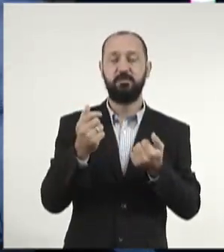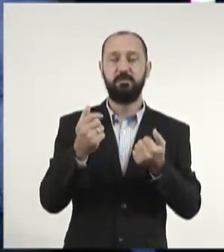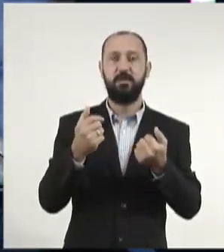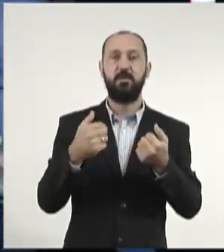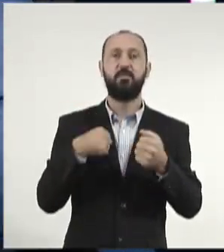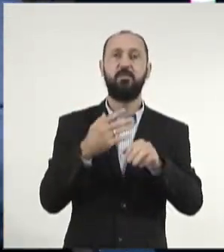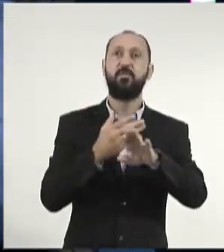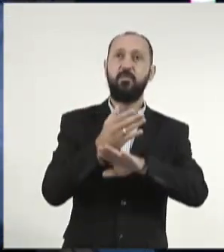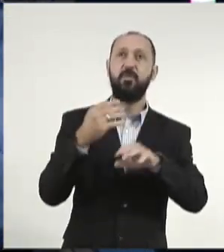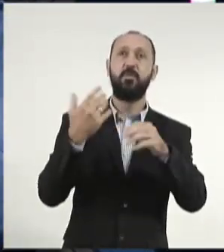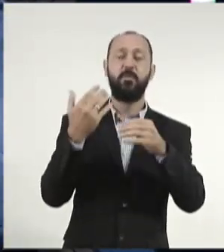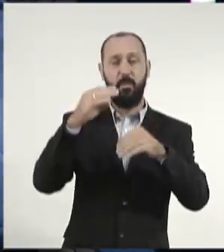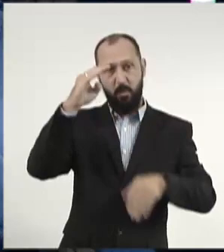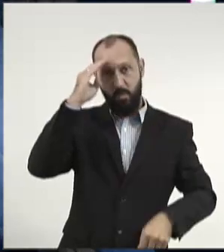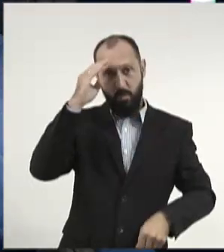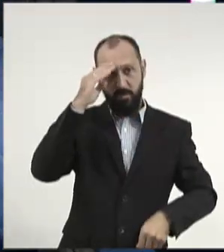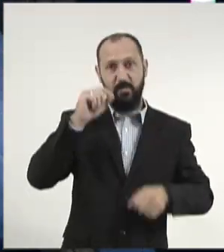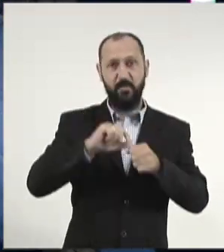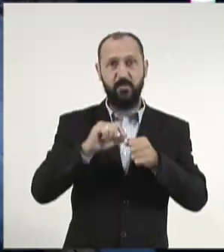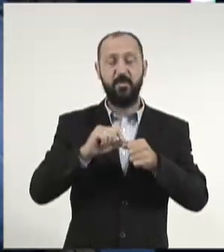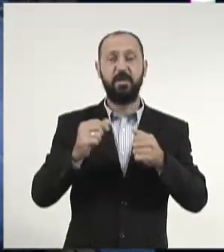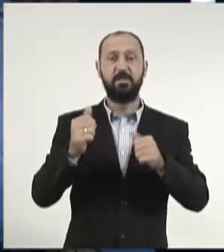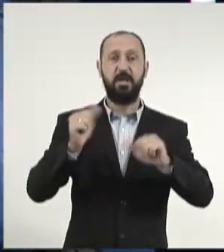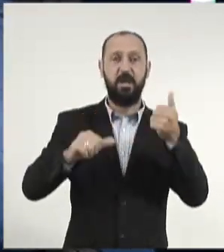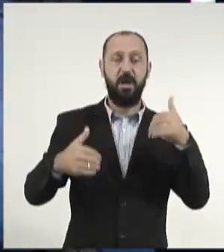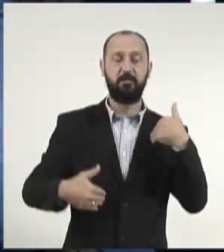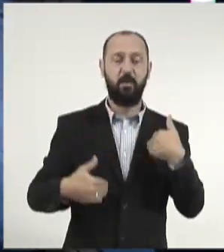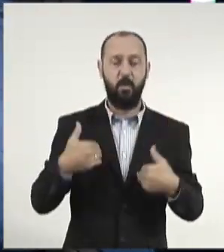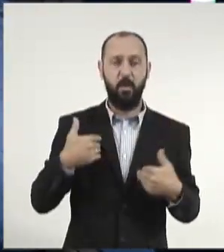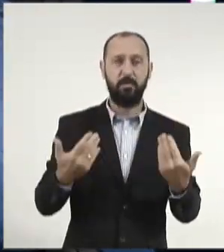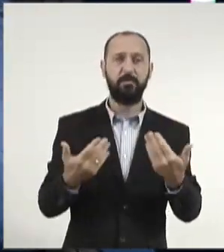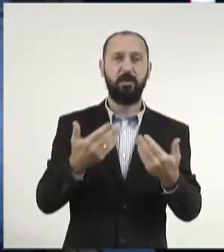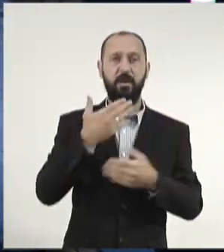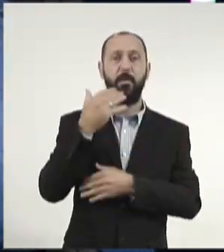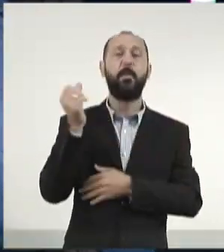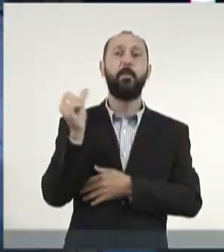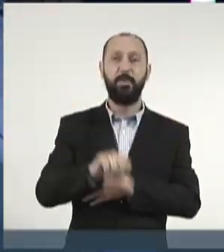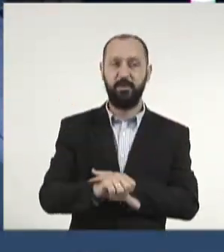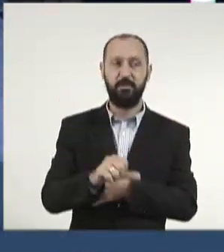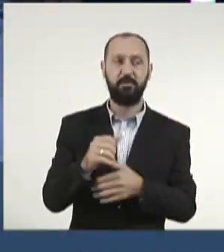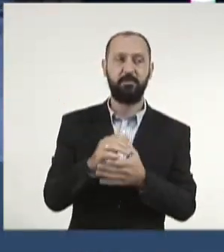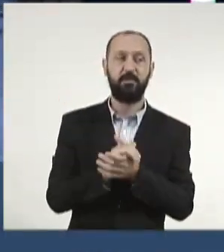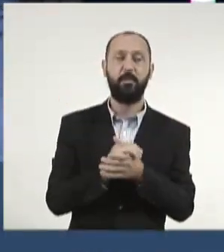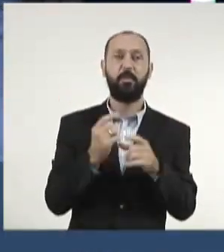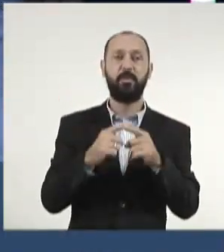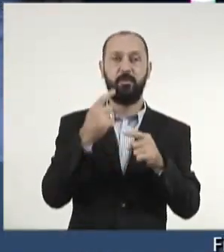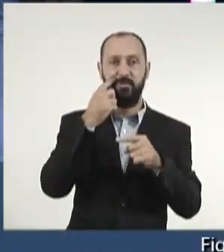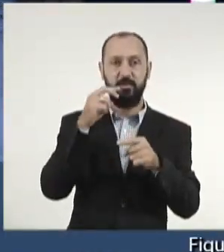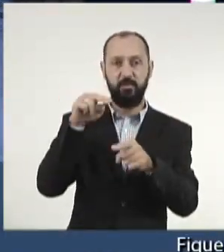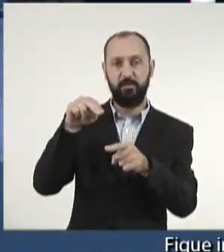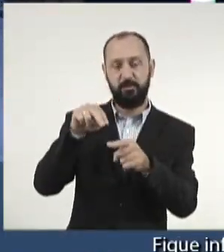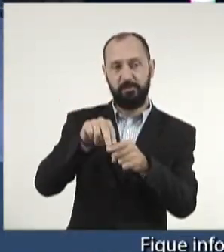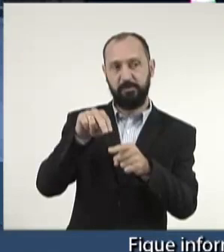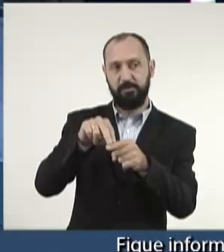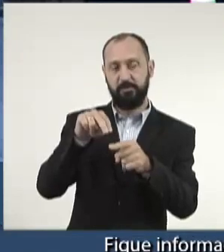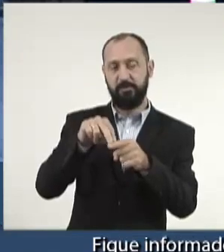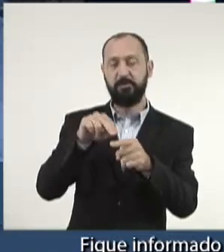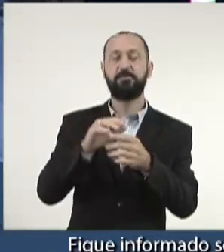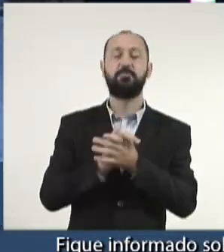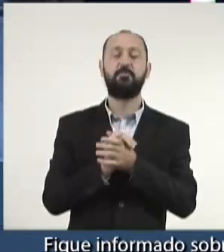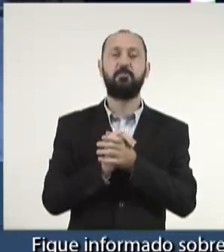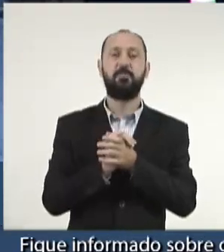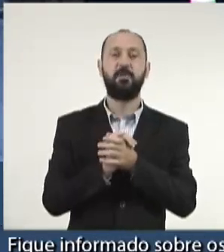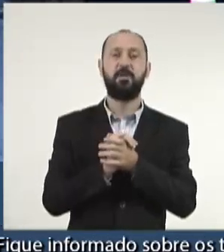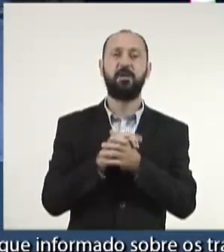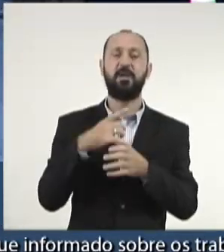fui para o quartel, e na época era pior, porque realmente eu fiz em NIOAC, deputado, e era